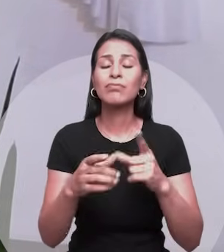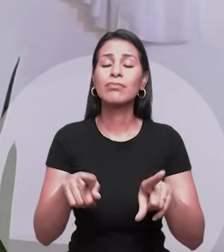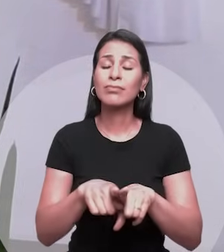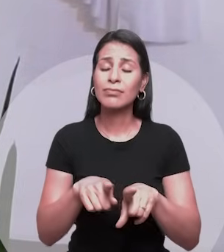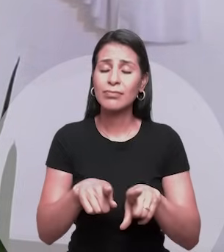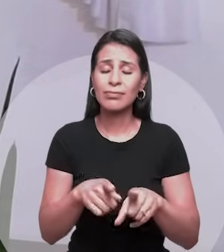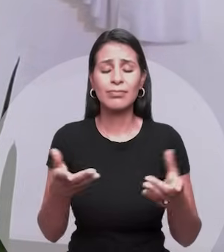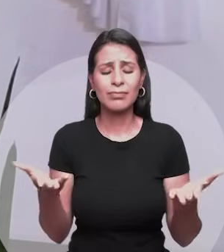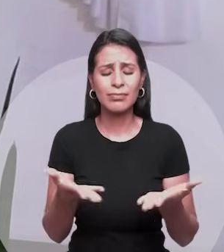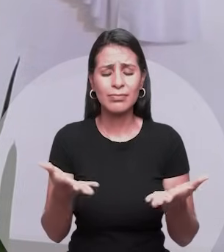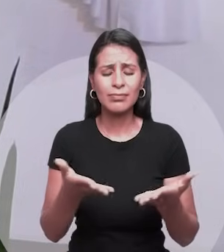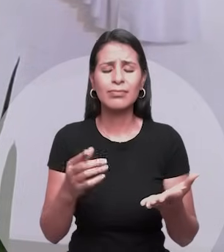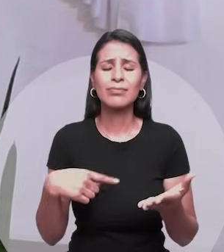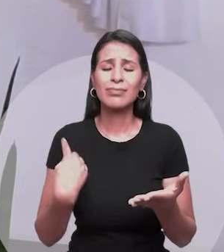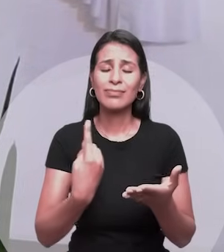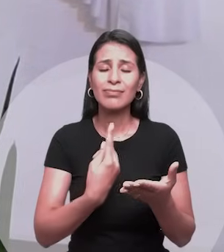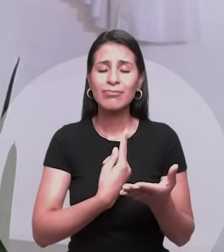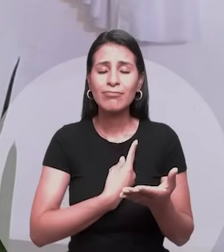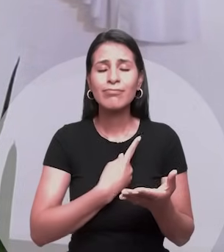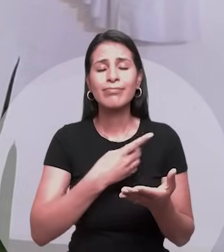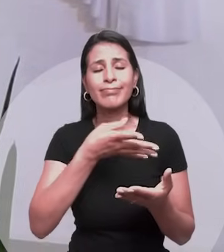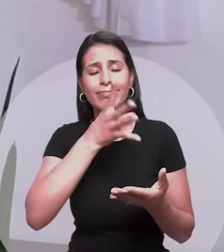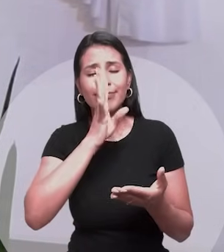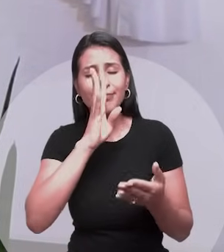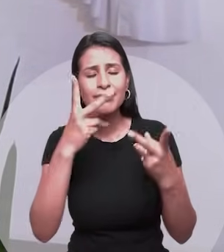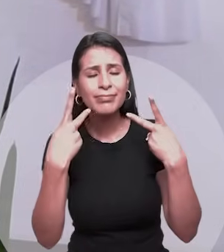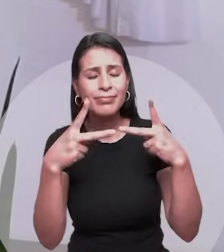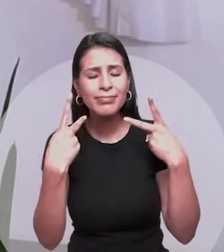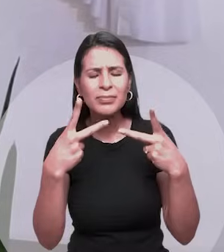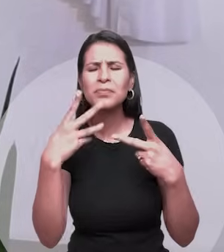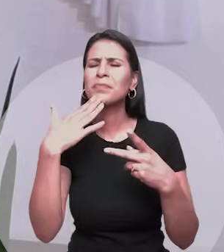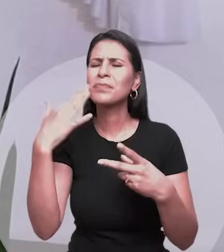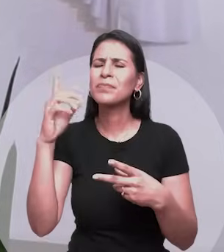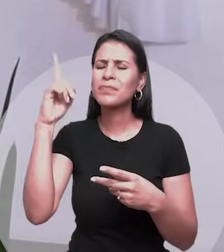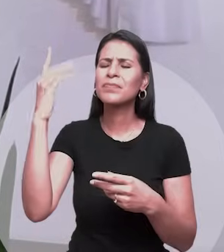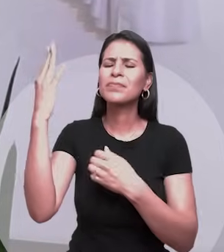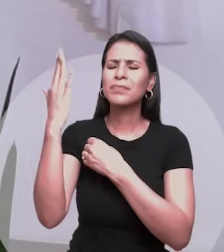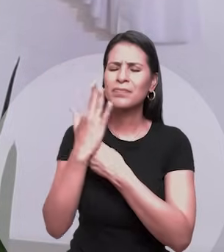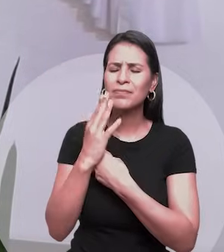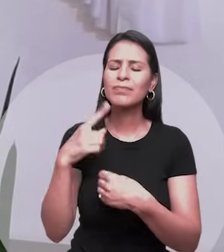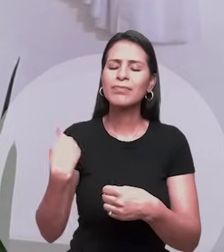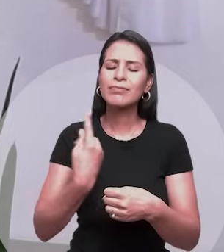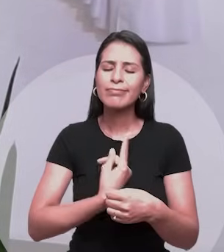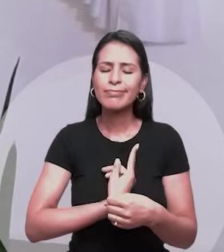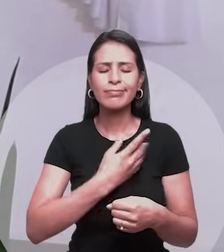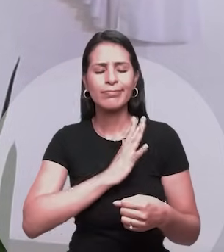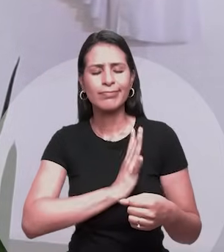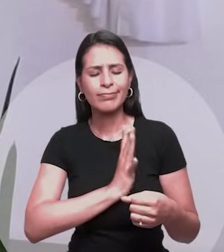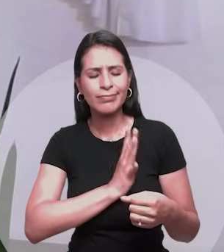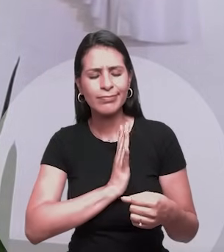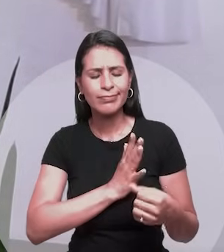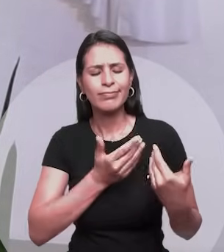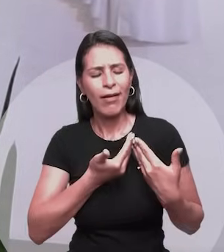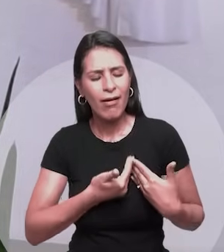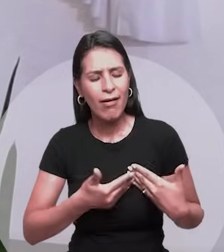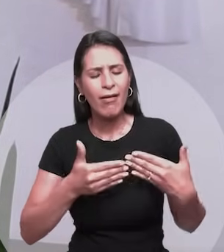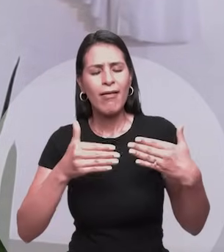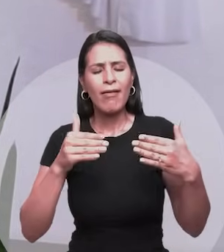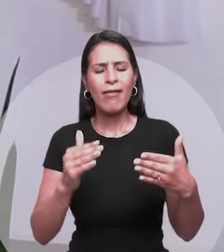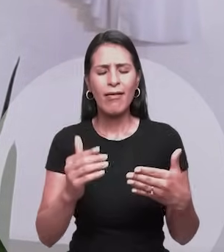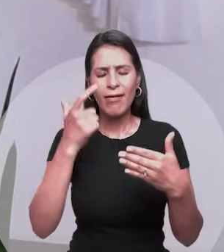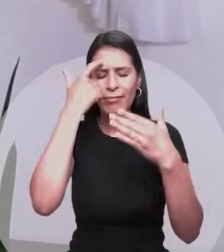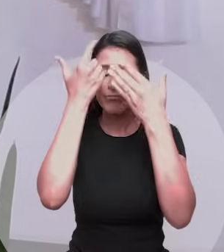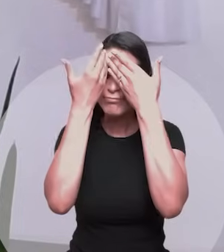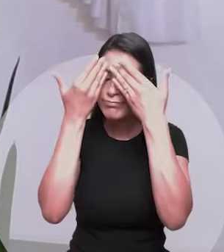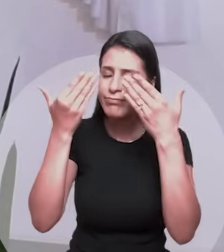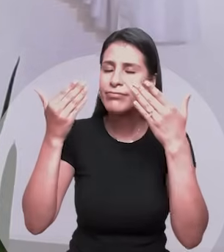ouvir a tua palavra, pedimos-te, abra nossos ouvidos e coração para que ouçamos a tua voz e